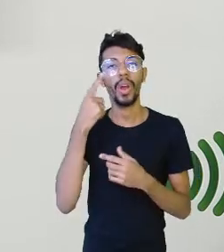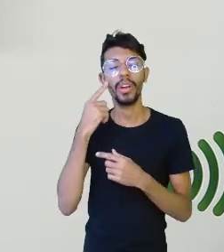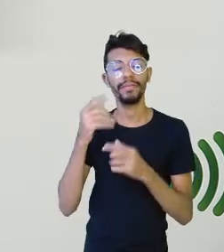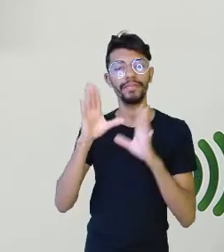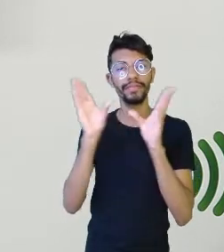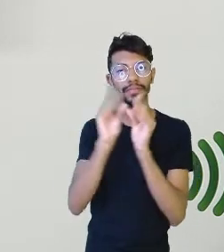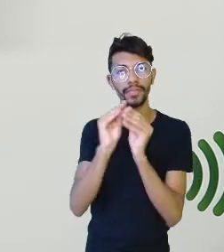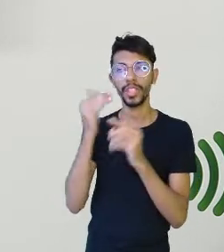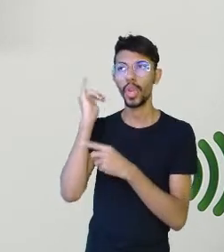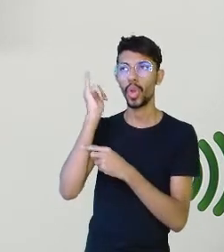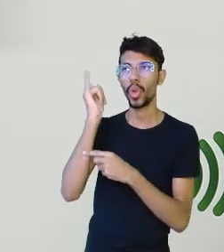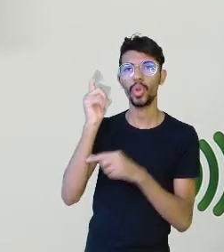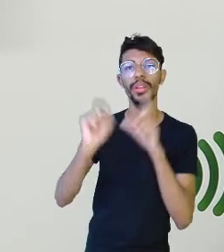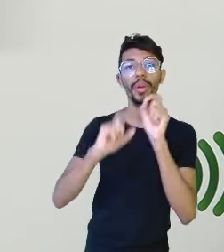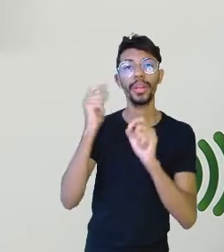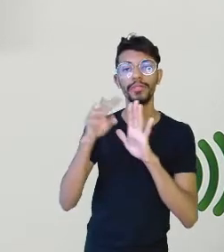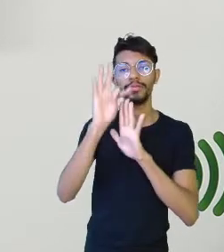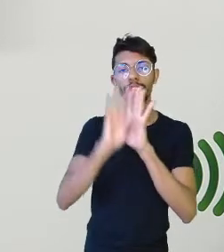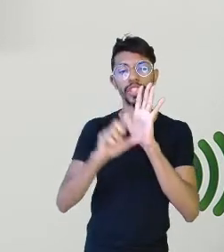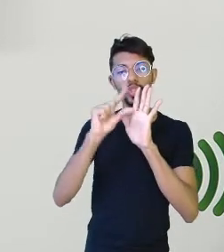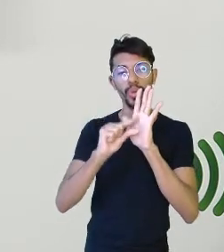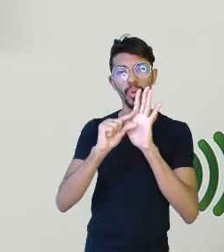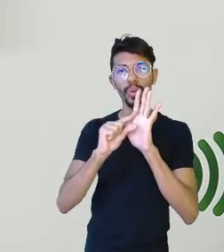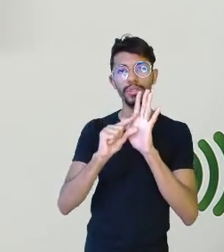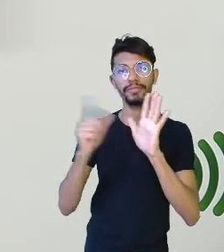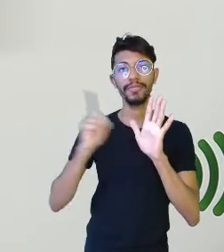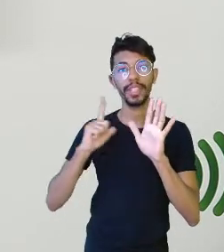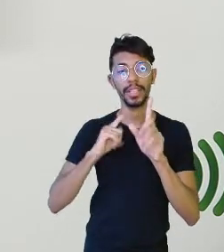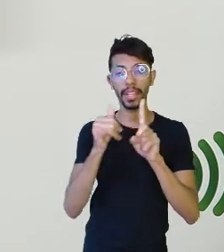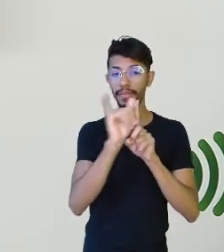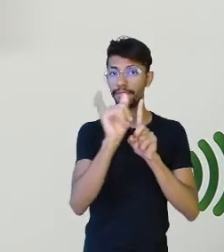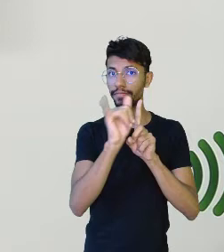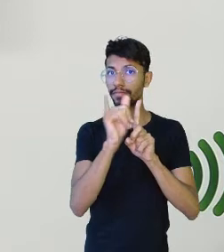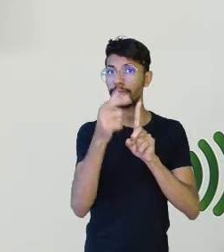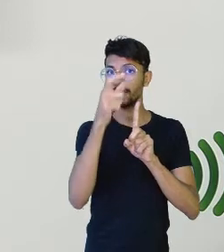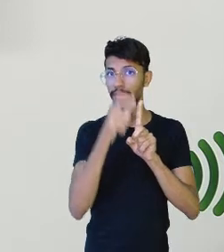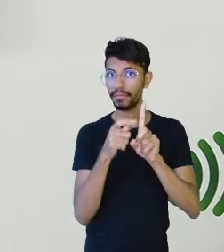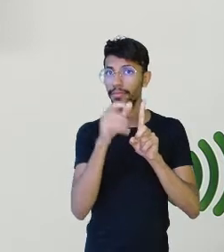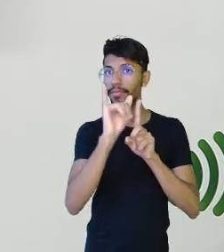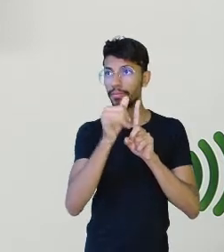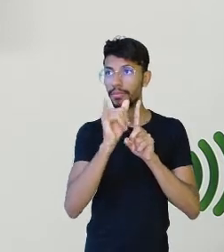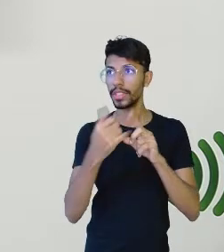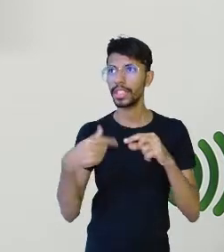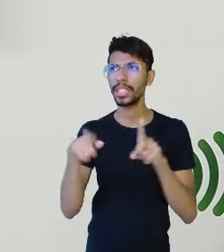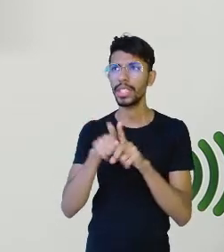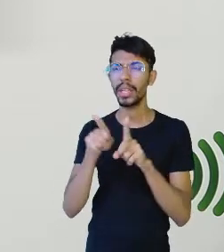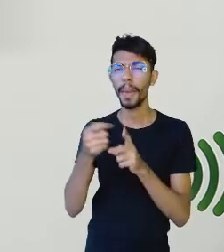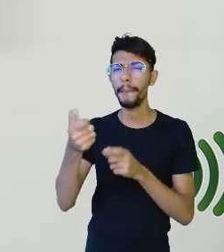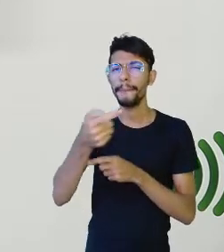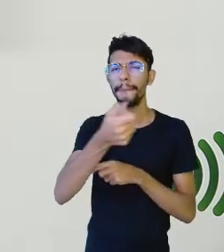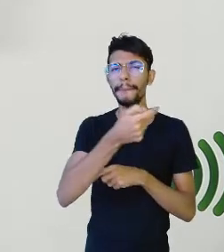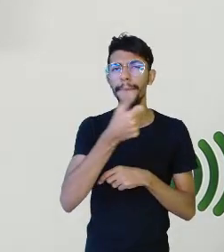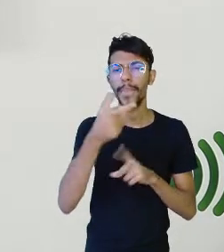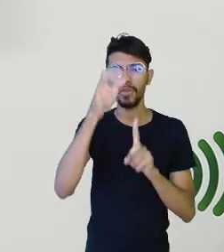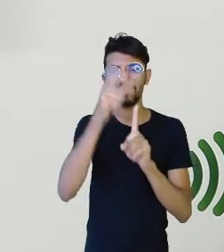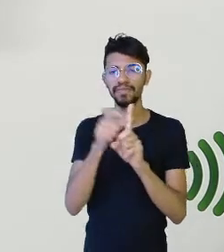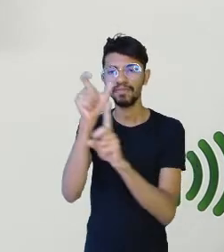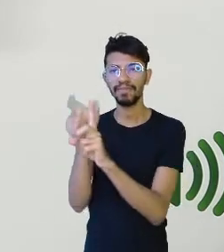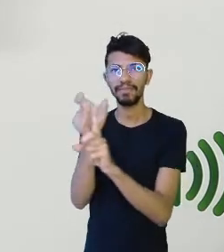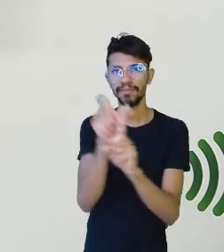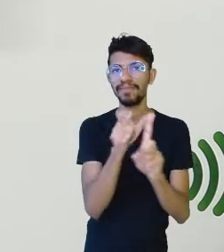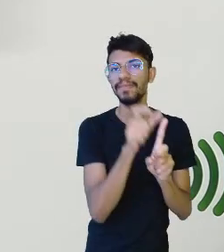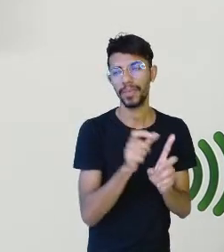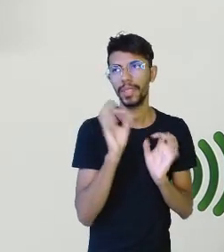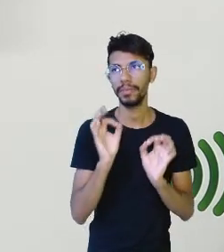por um narrador, geralmente envolve poucas personagens, e aí a gente vai ver com mais calma cada parte de que forma um